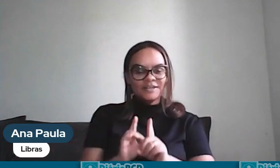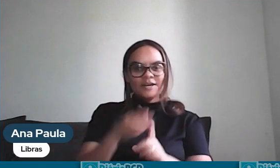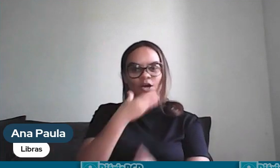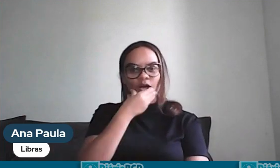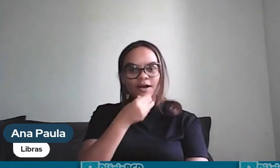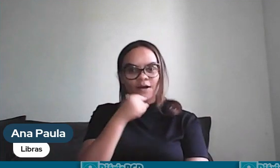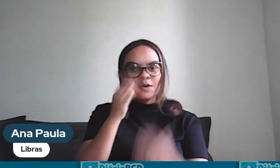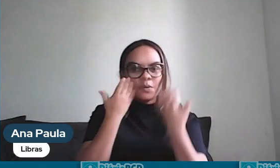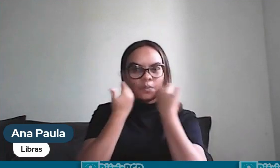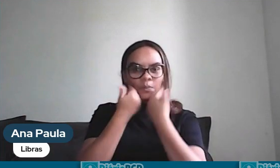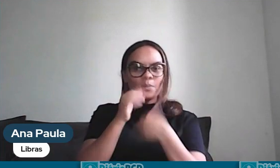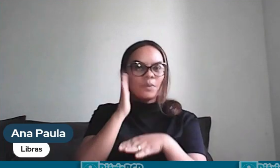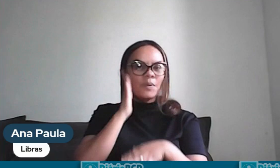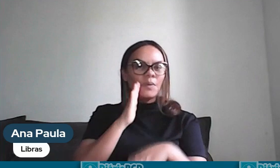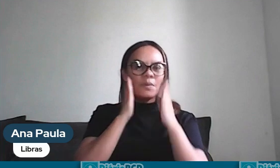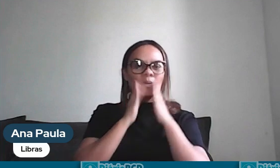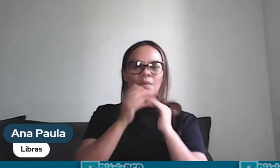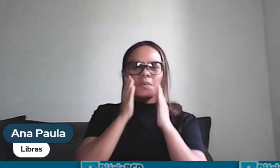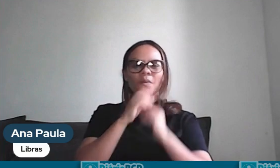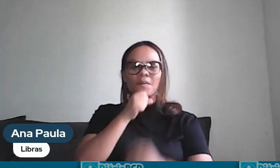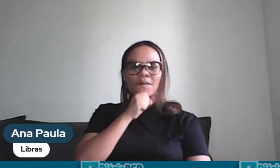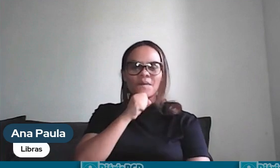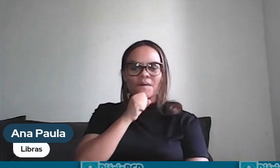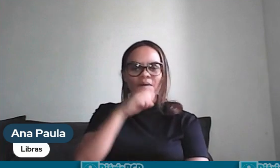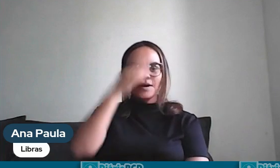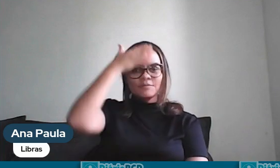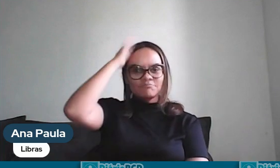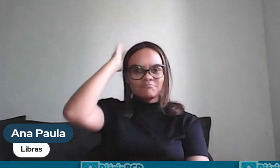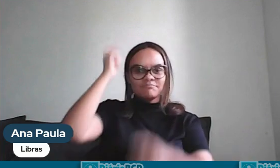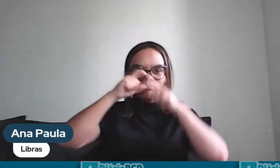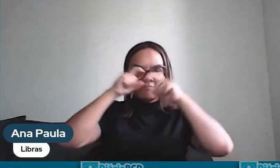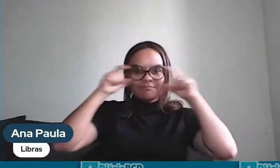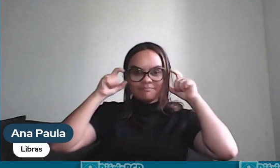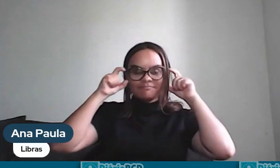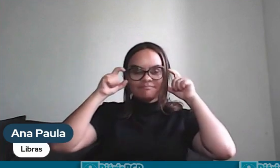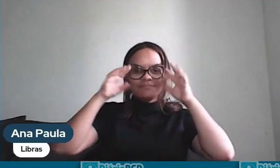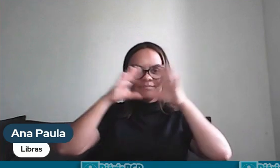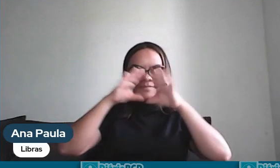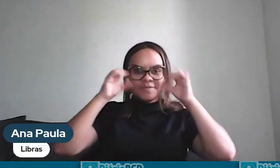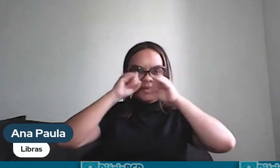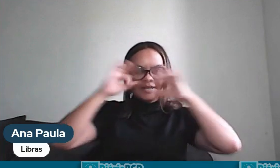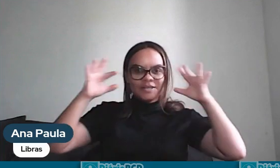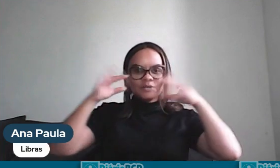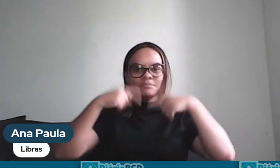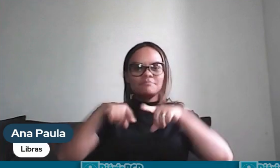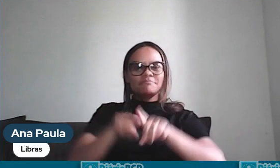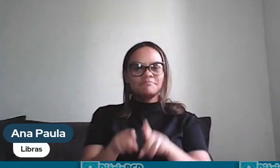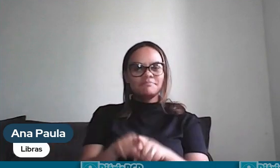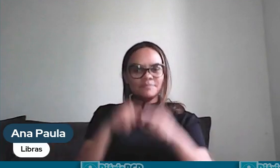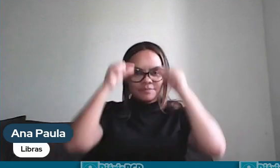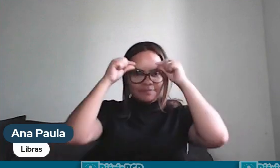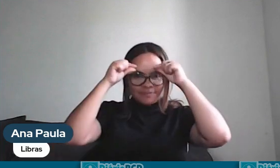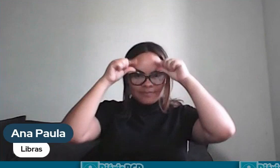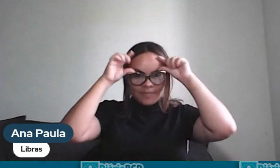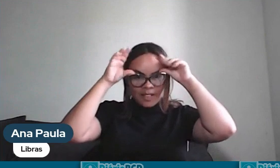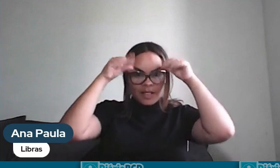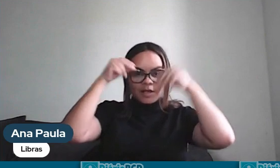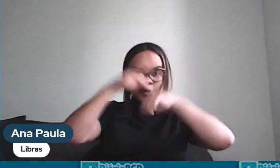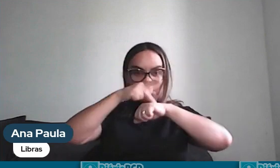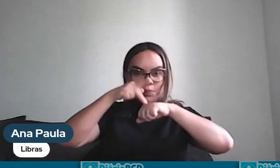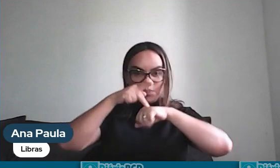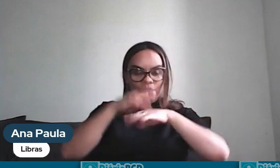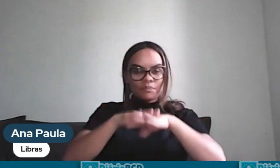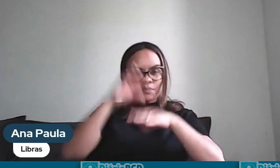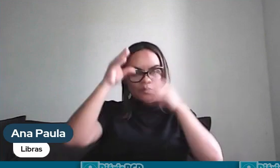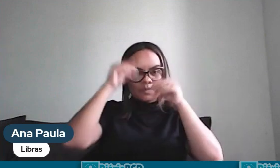pele clara, barba bem baixinha, grisalha, estou com óculos de haste fina e lente transparente, sobrancelha grossa e escura, cabelo